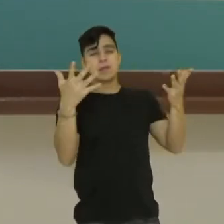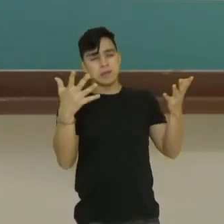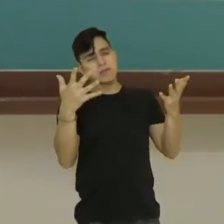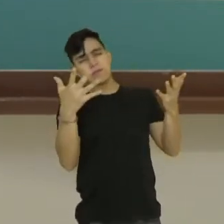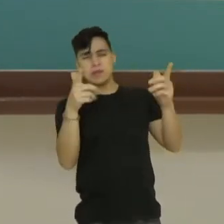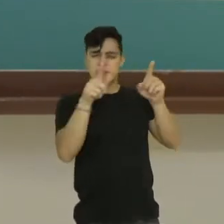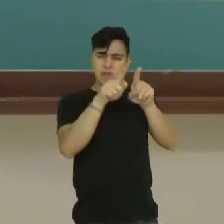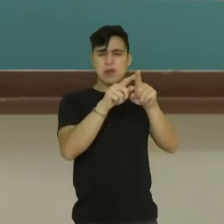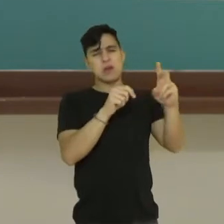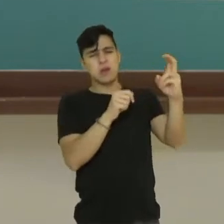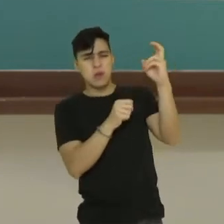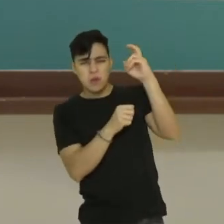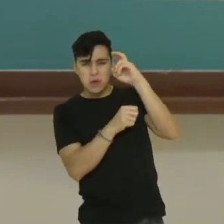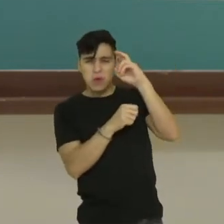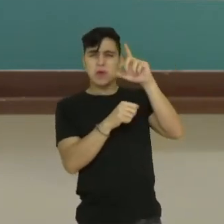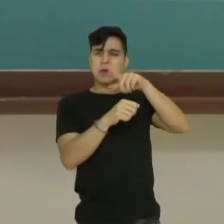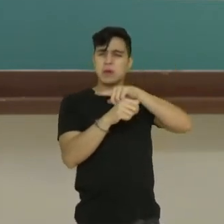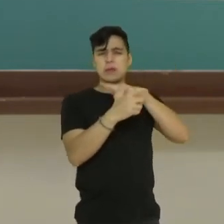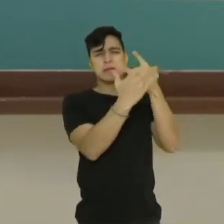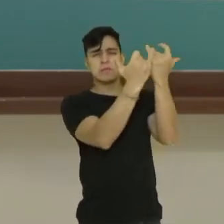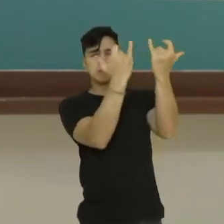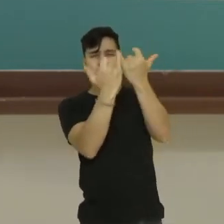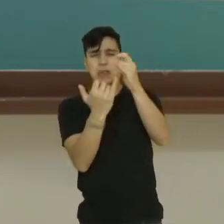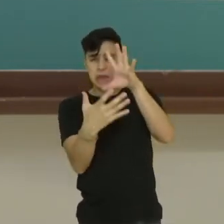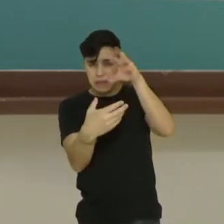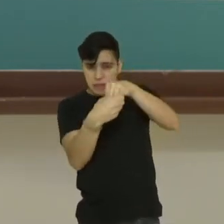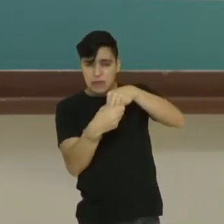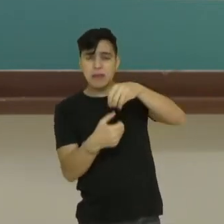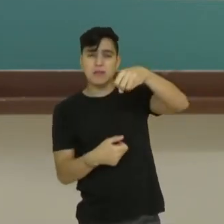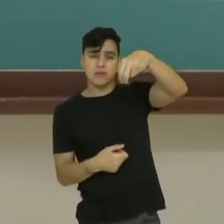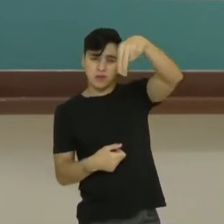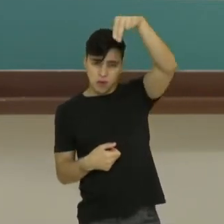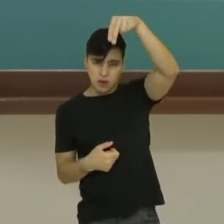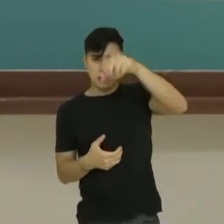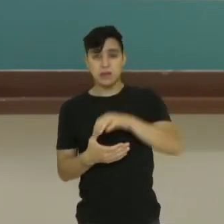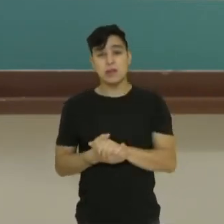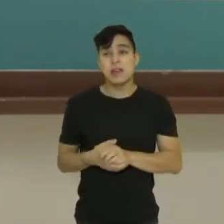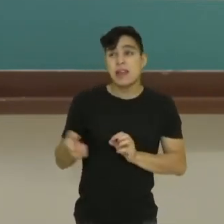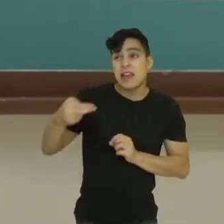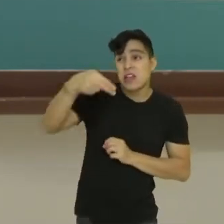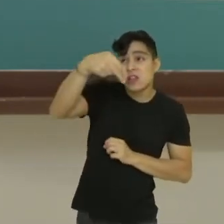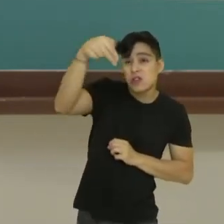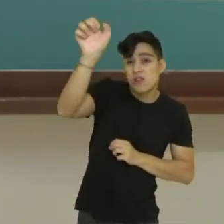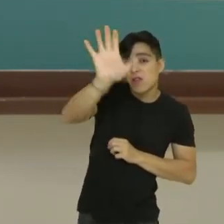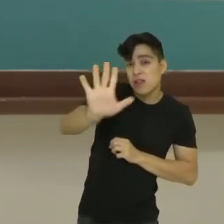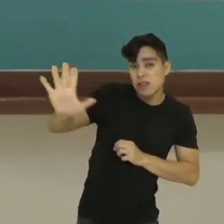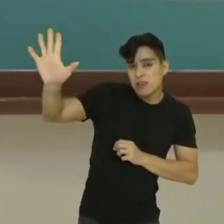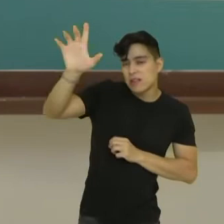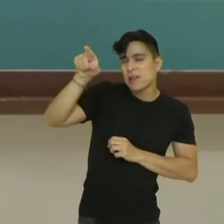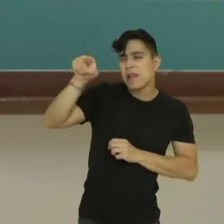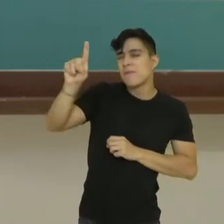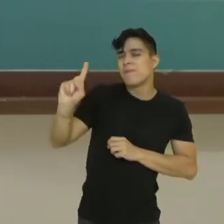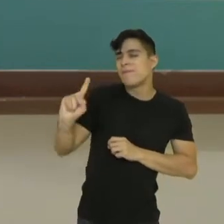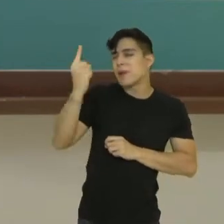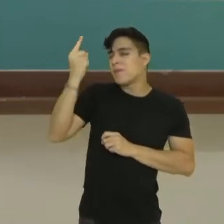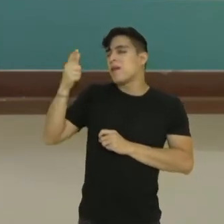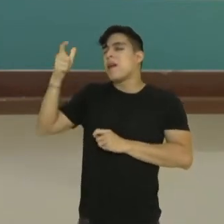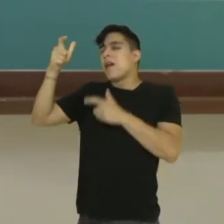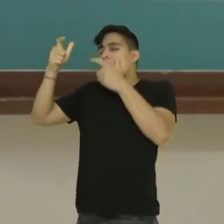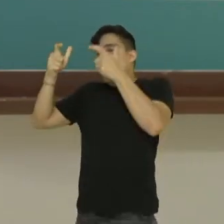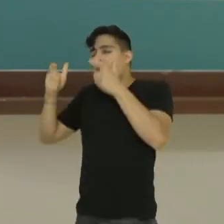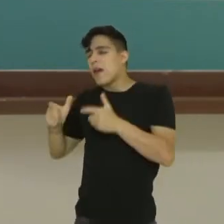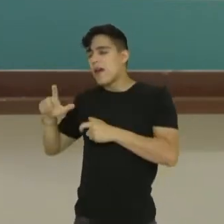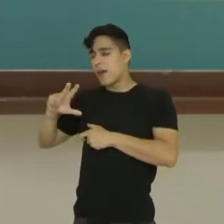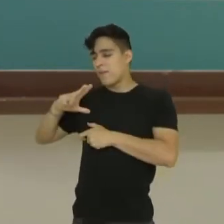que relacionam esses povos que vivem lá. Na região nordeste, foi a primeira região colonizada pelos portugueses do